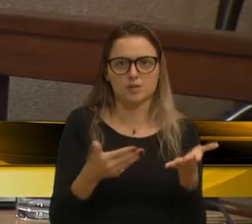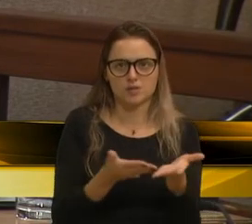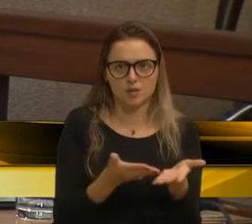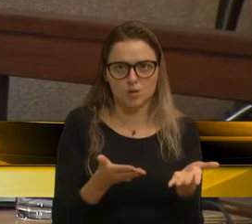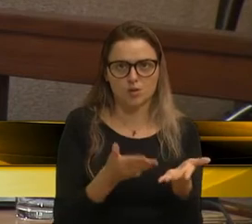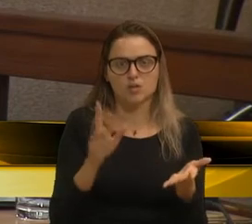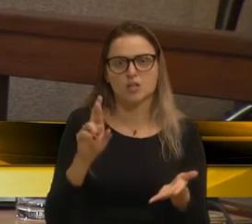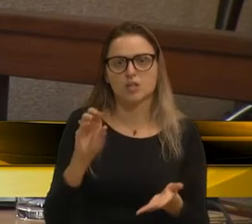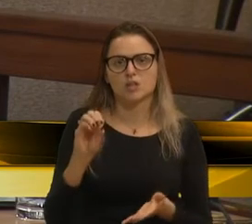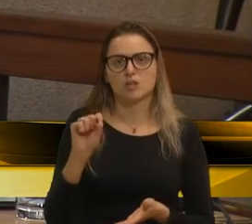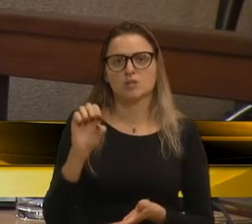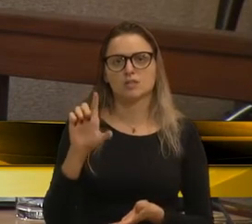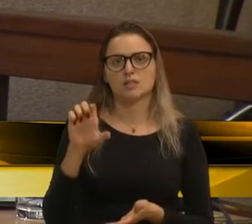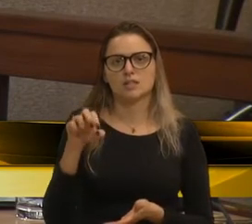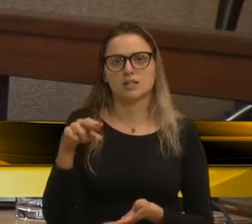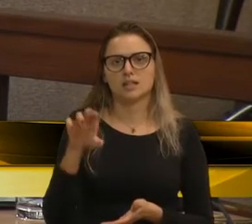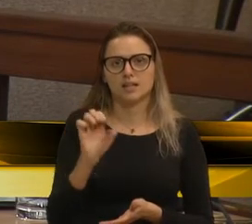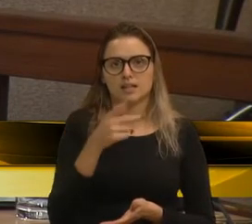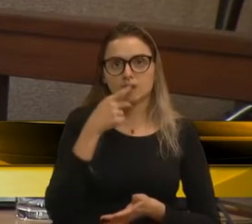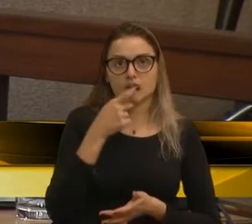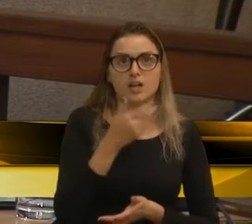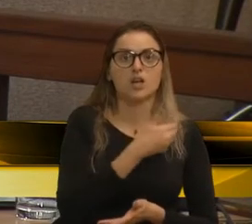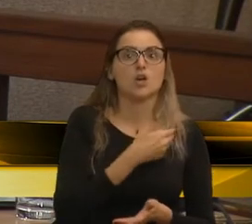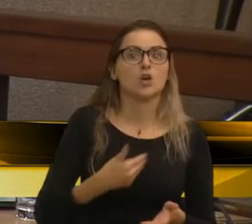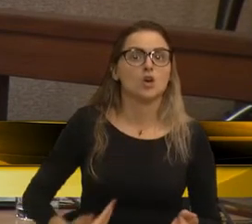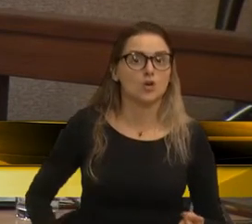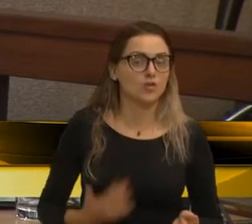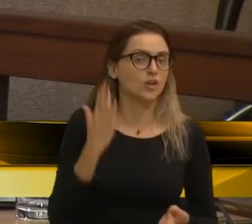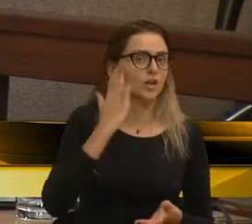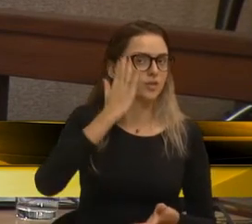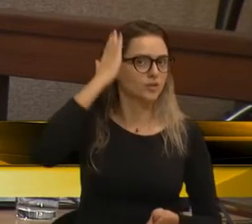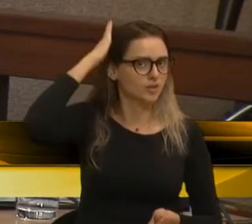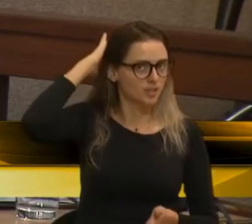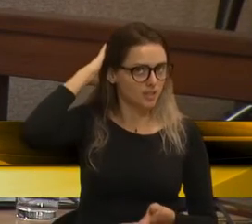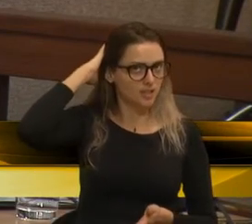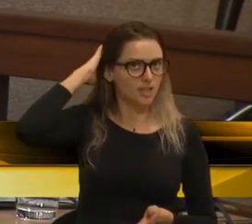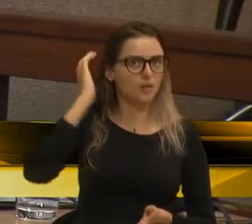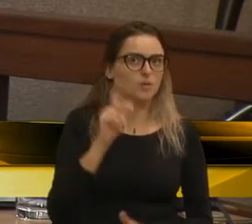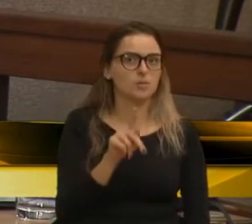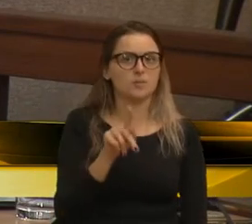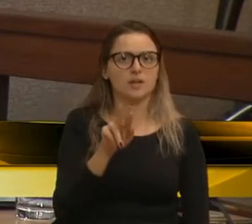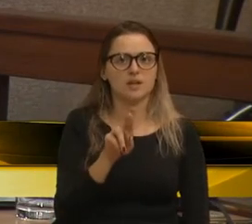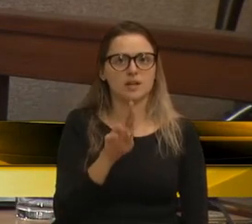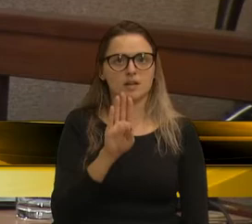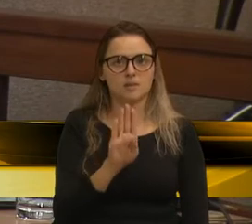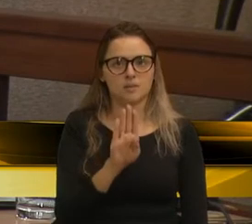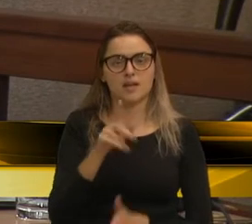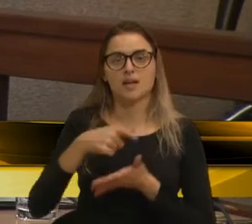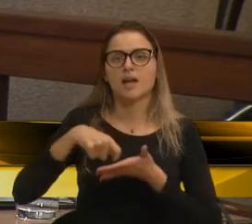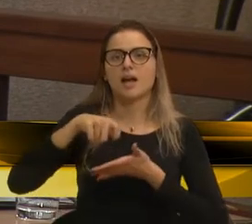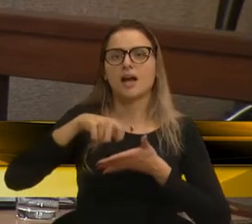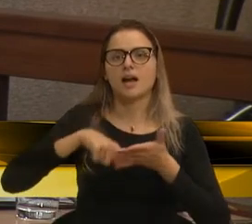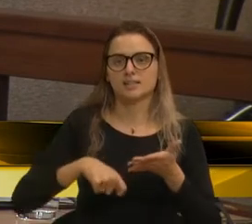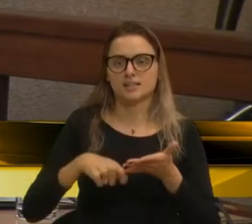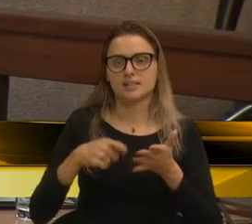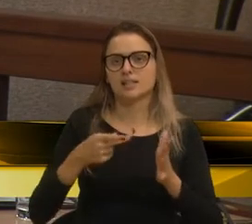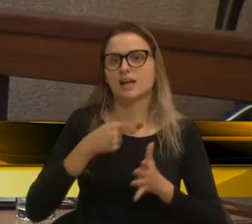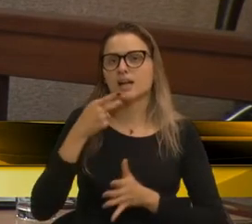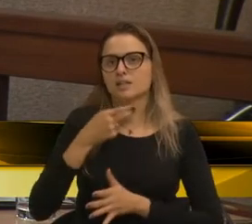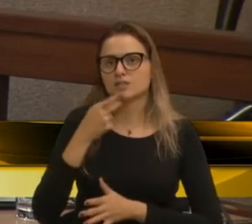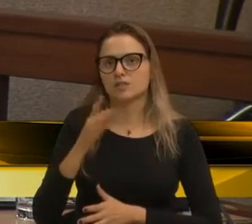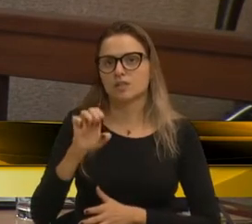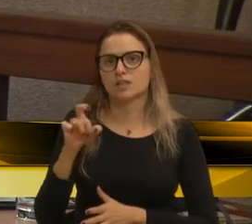Rosilene coloca muito bem, mostra que o governo Daniel Guerra, PRB, assina embaixo das declarações